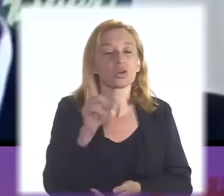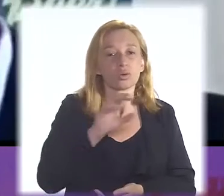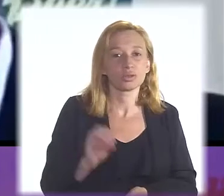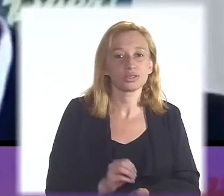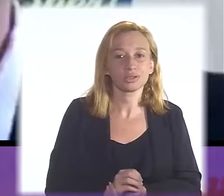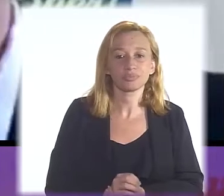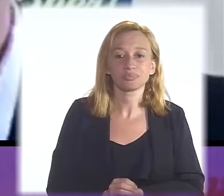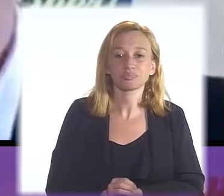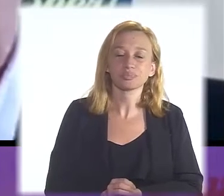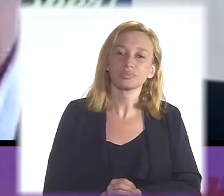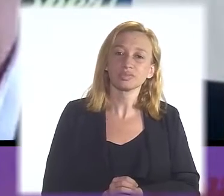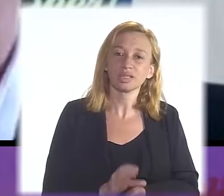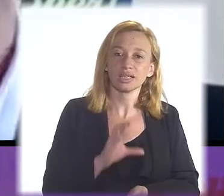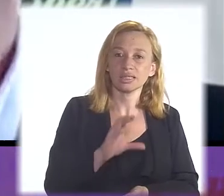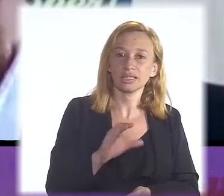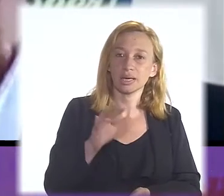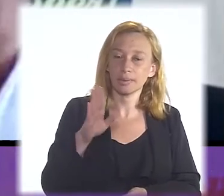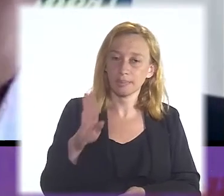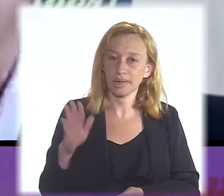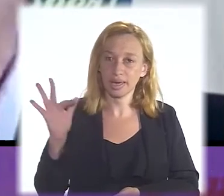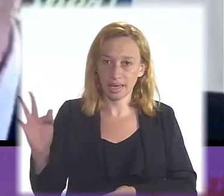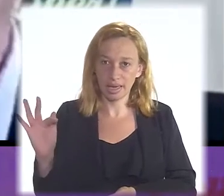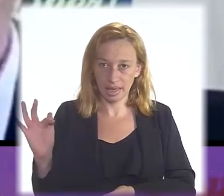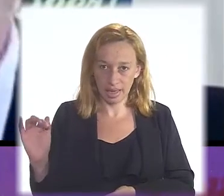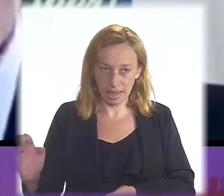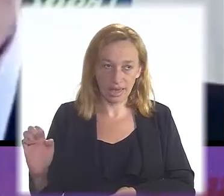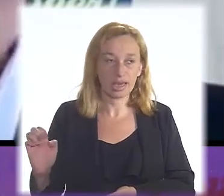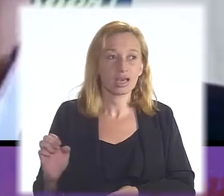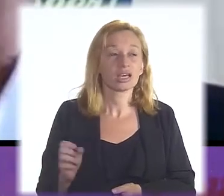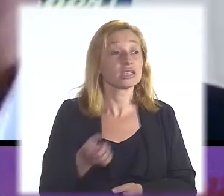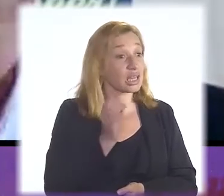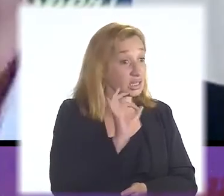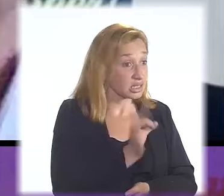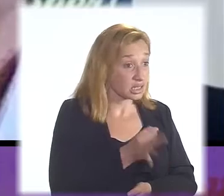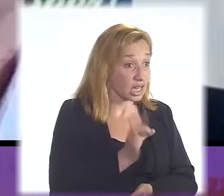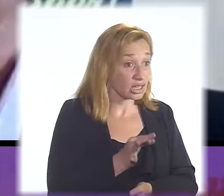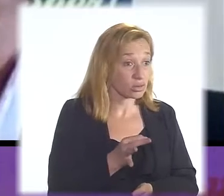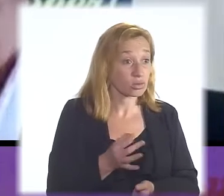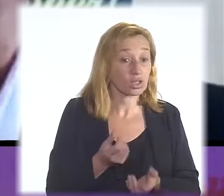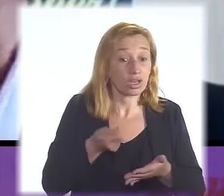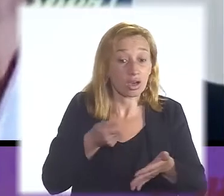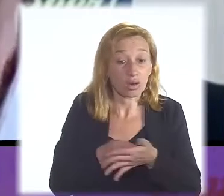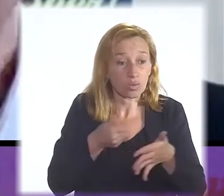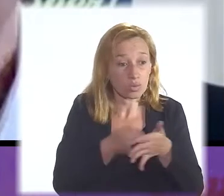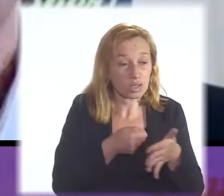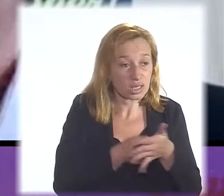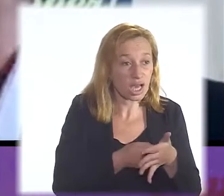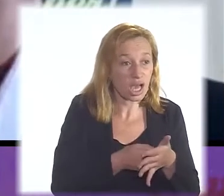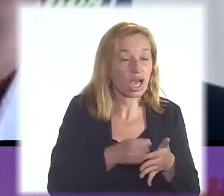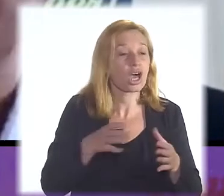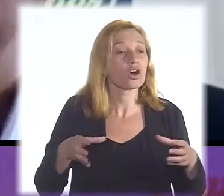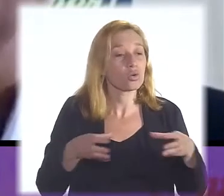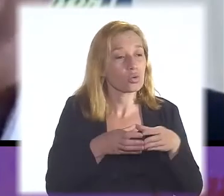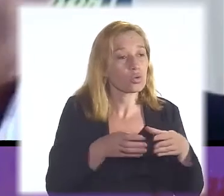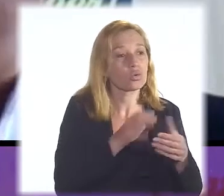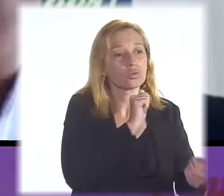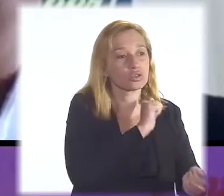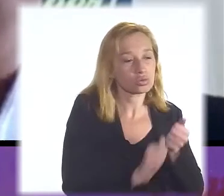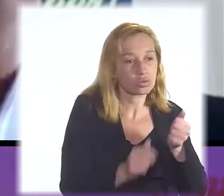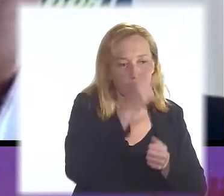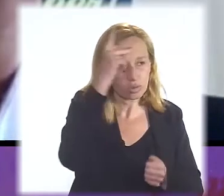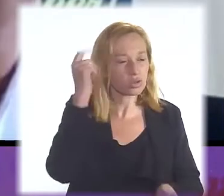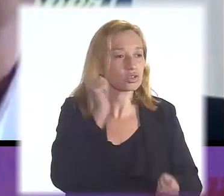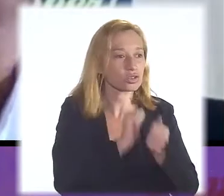de Competições da CBF está correto em denunciar clubes, jogadores, membros de